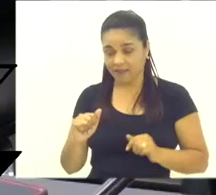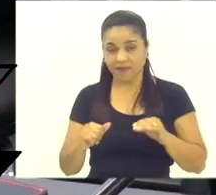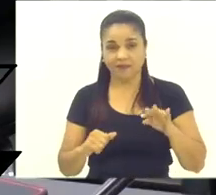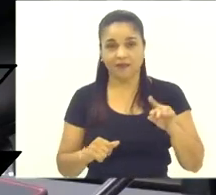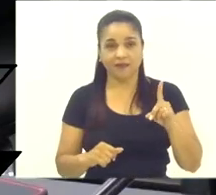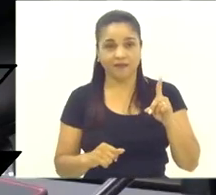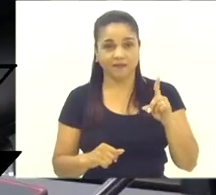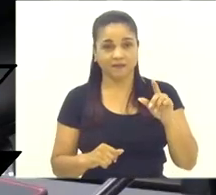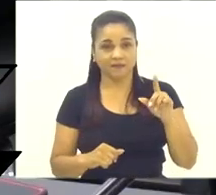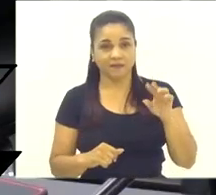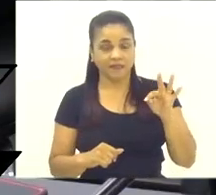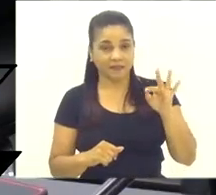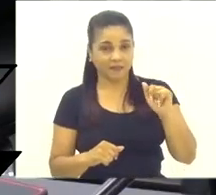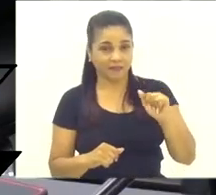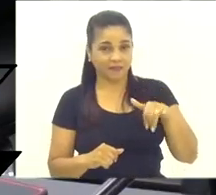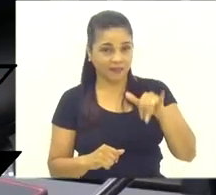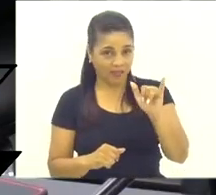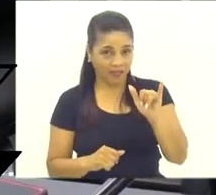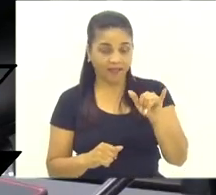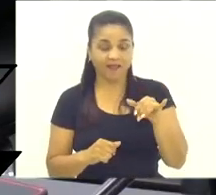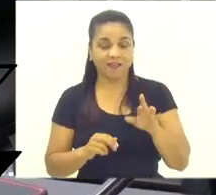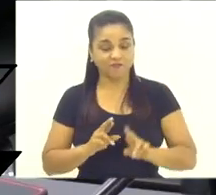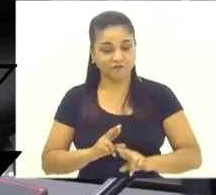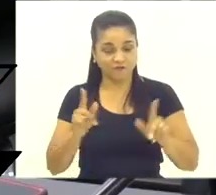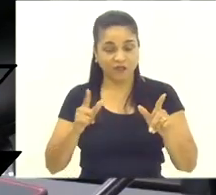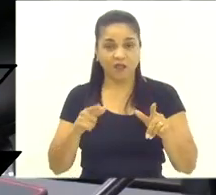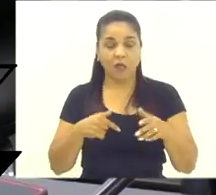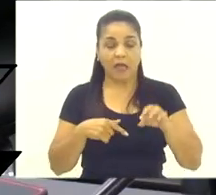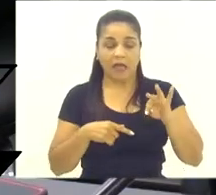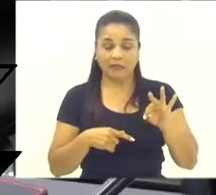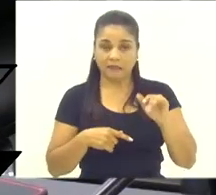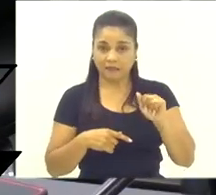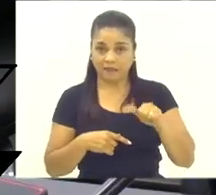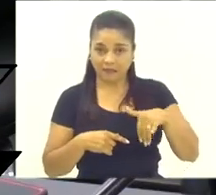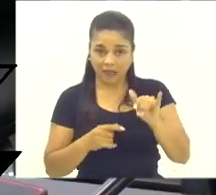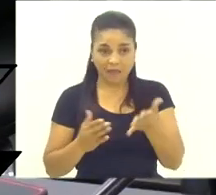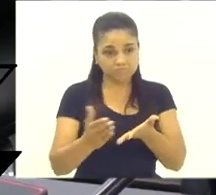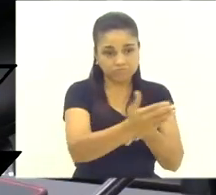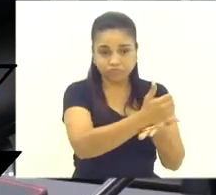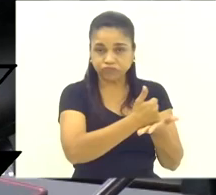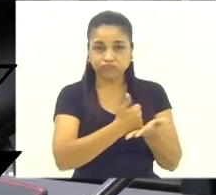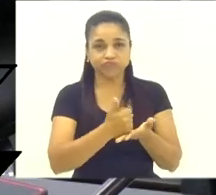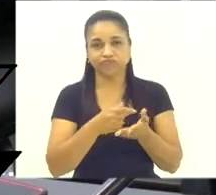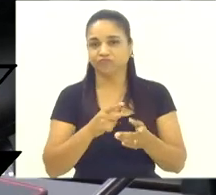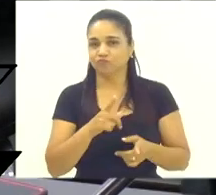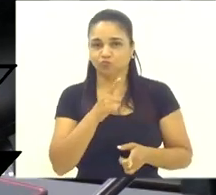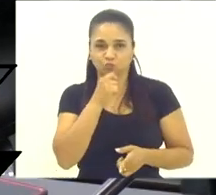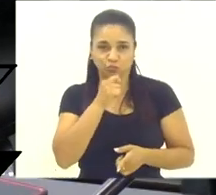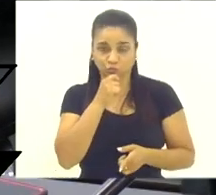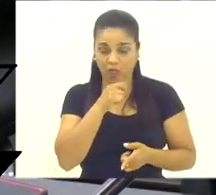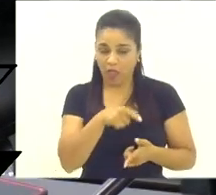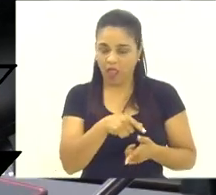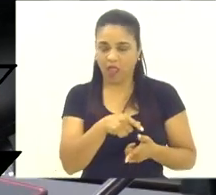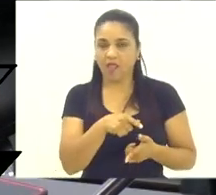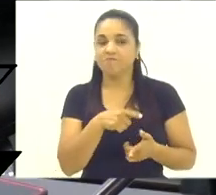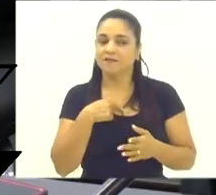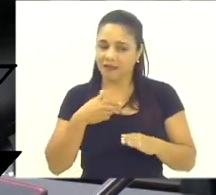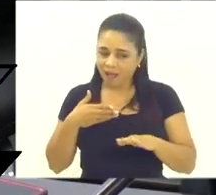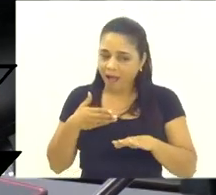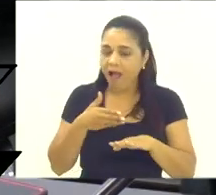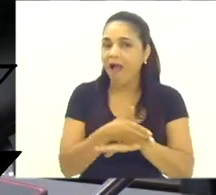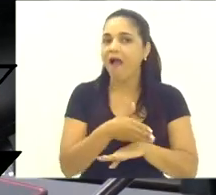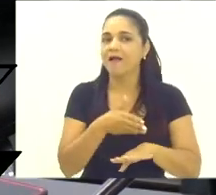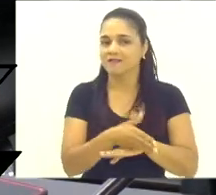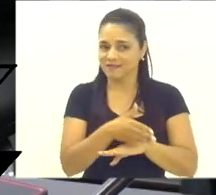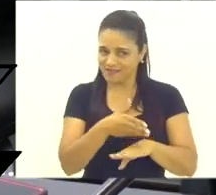você falou que até ela não tem um banco de dados é que ela não tem um banco de dados tangível né mas ela acessa um banco